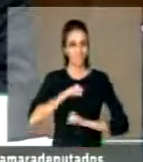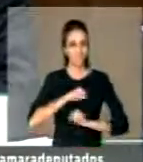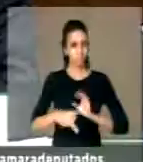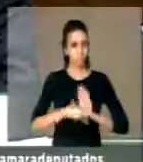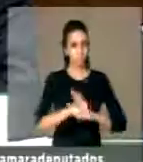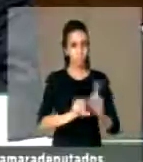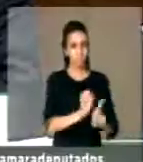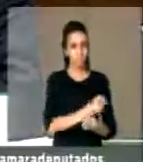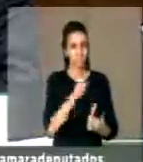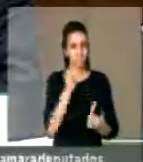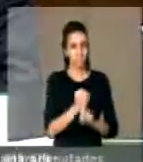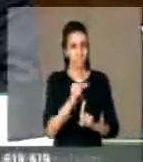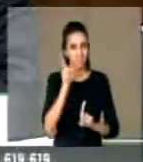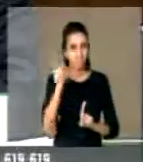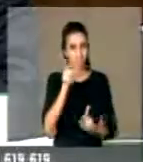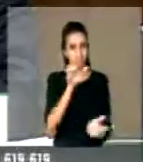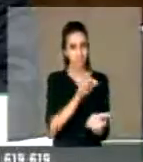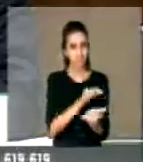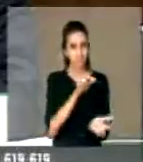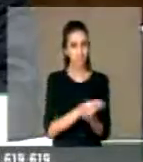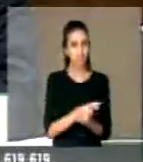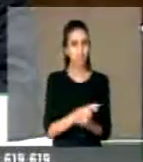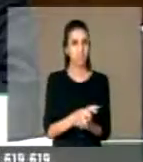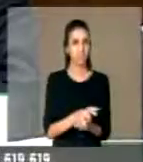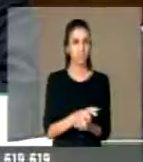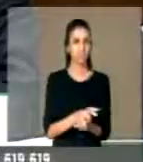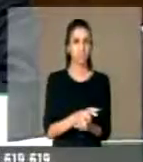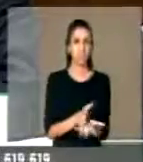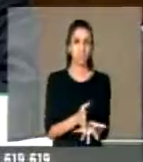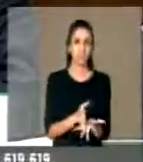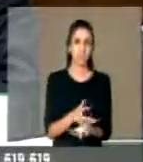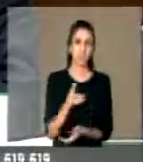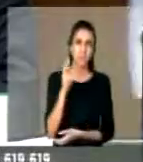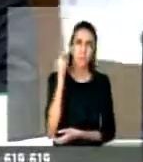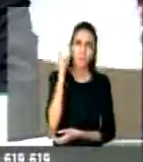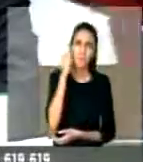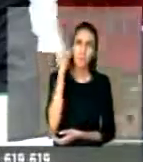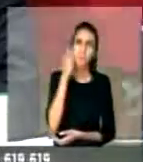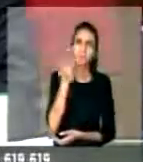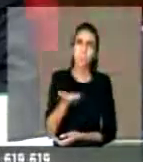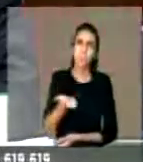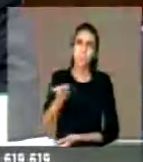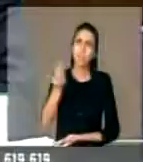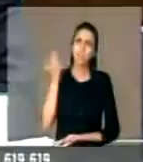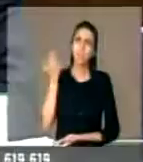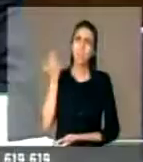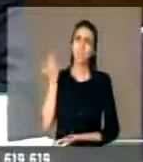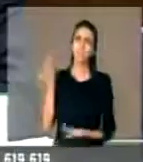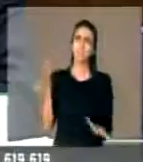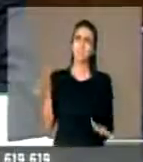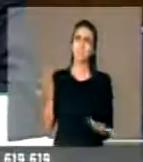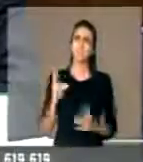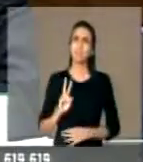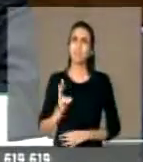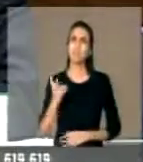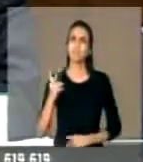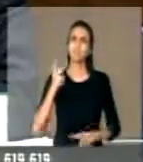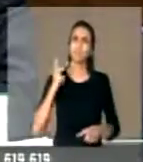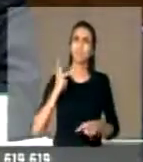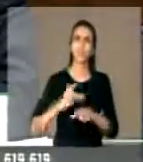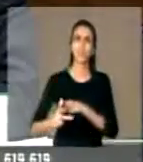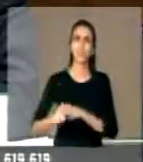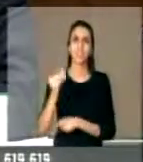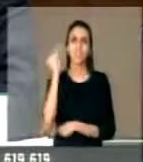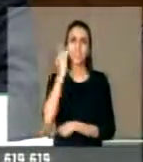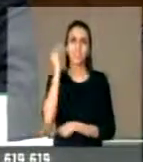sociedade provincial, ciosa do seu passado de glória guerreira, de construir uma nação